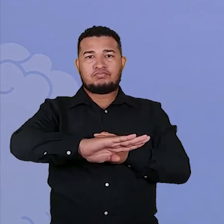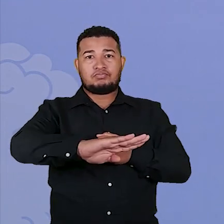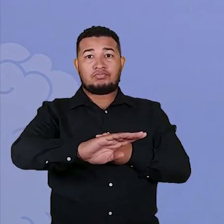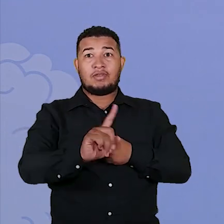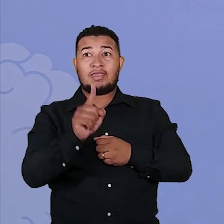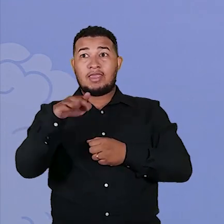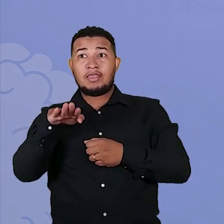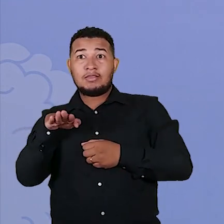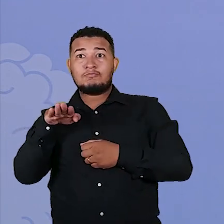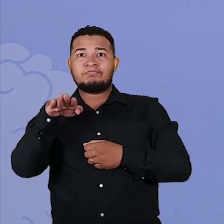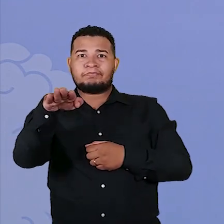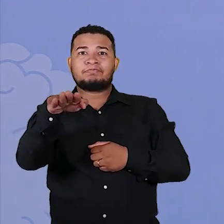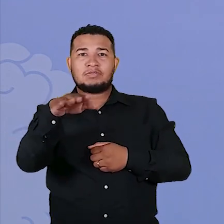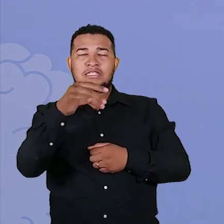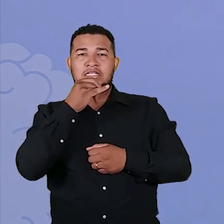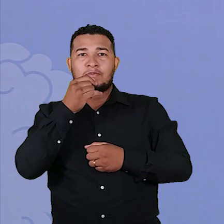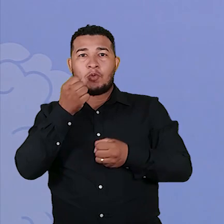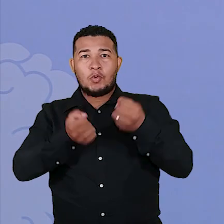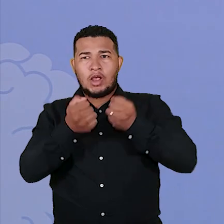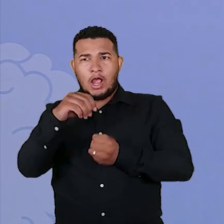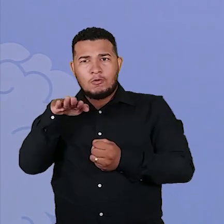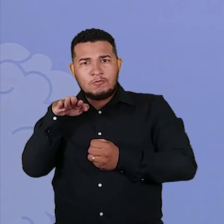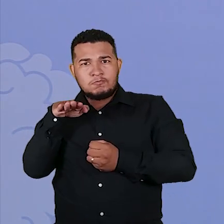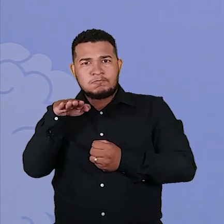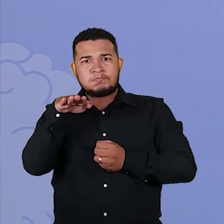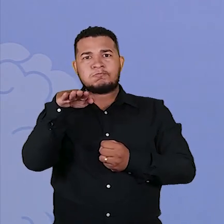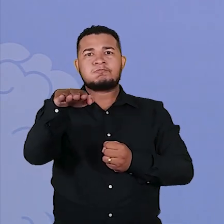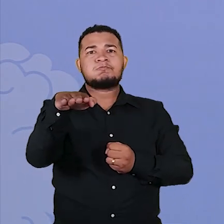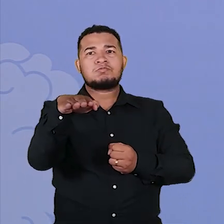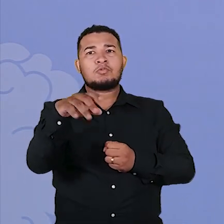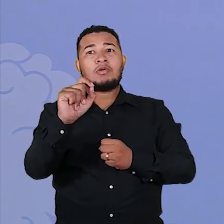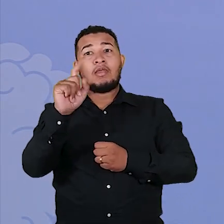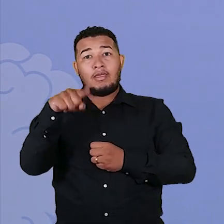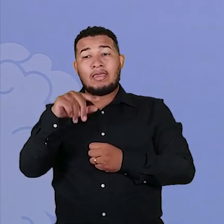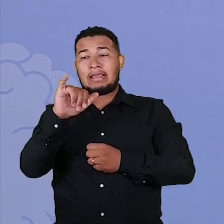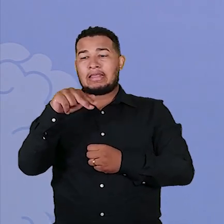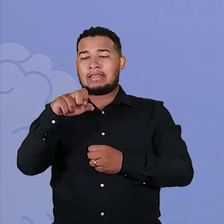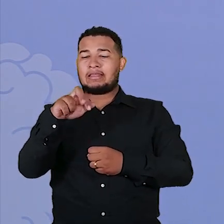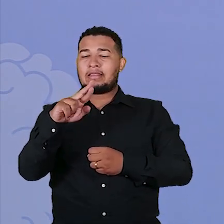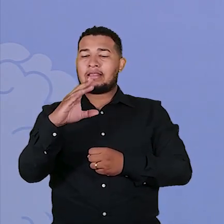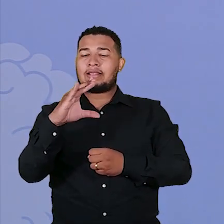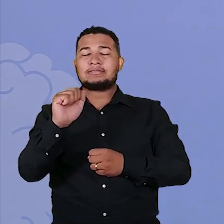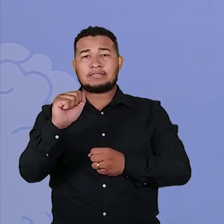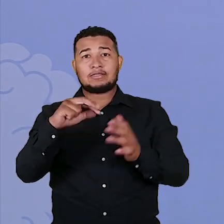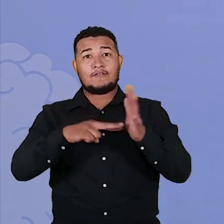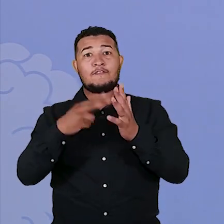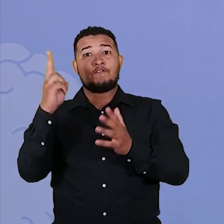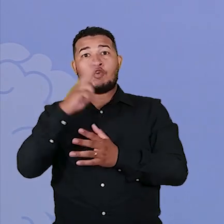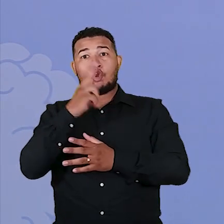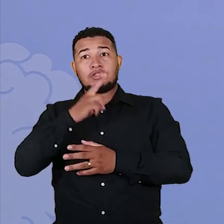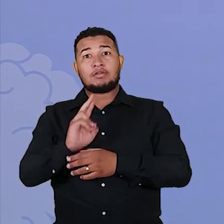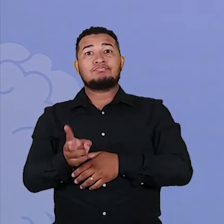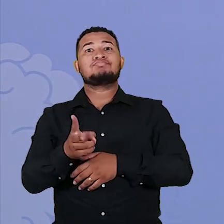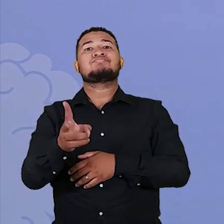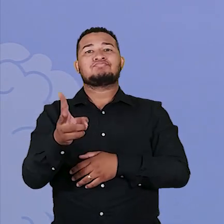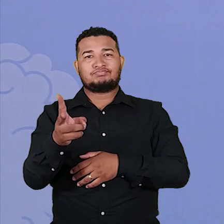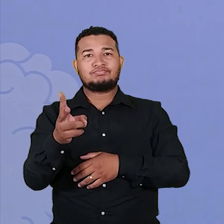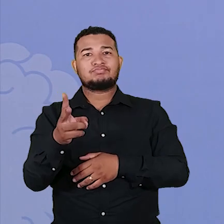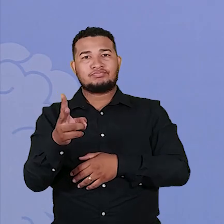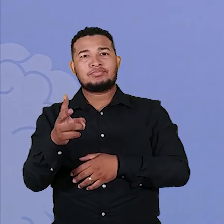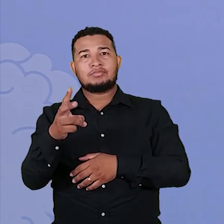cima conseguindo reto então aqueles carros que estão seguindo reto estão seguindo inércia uma velocidade constante